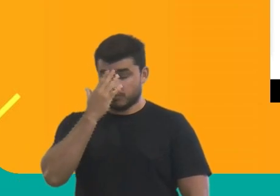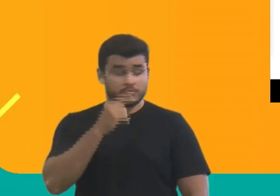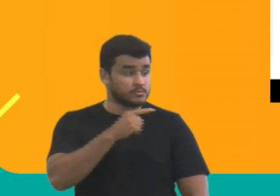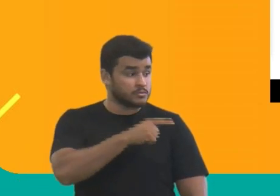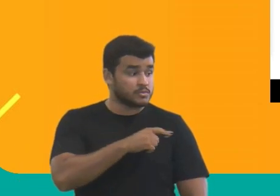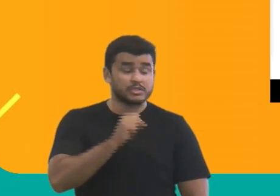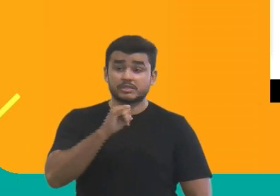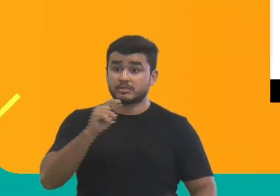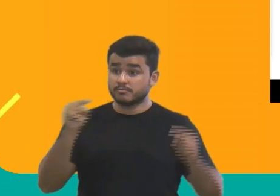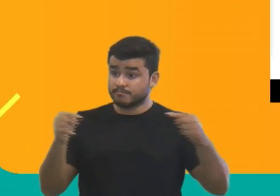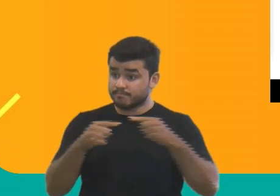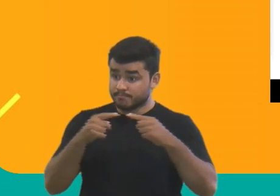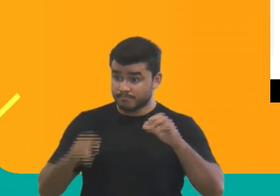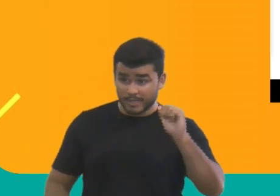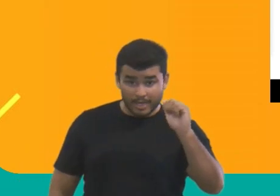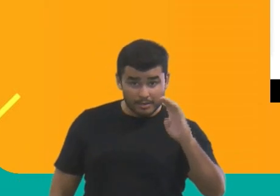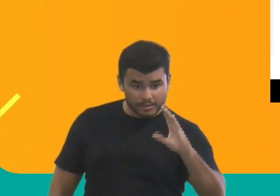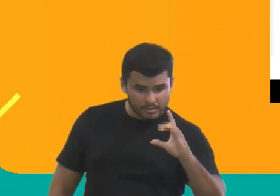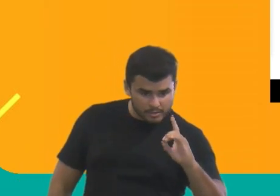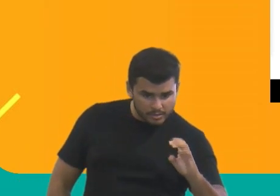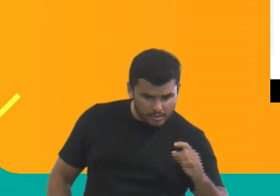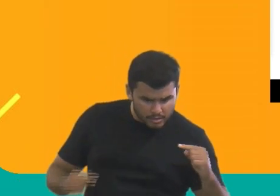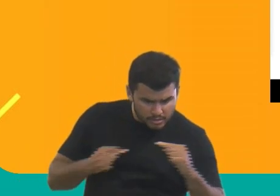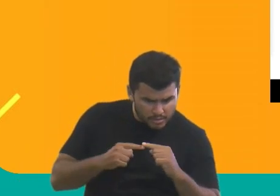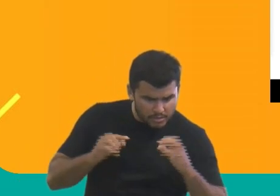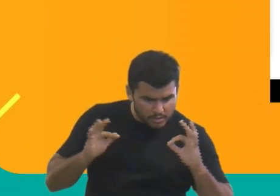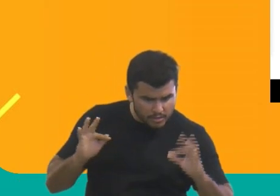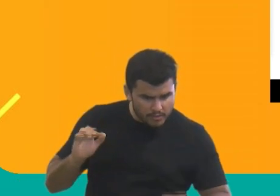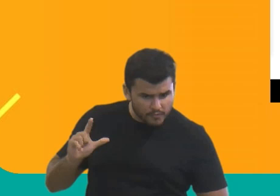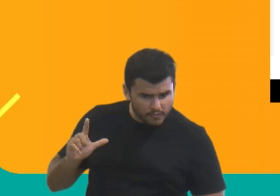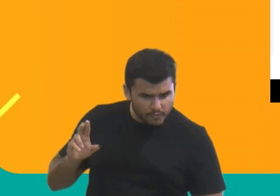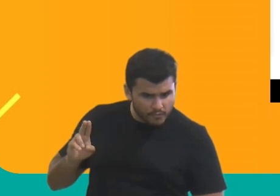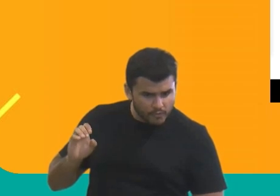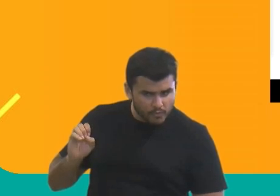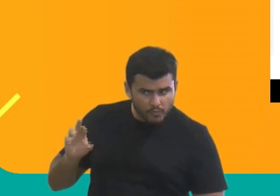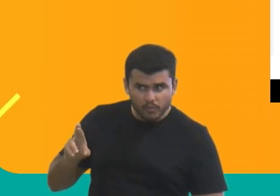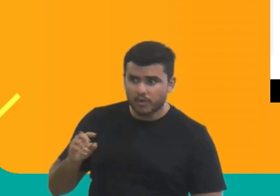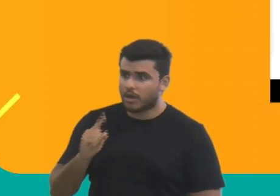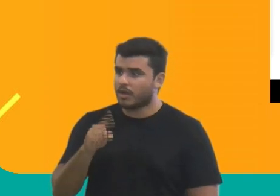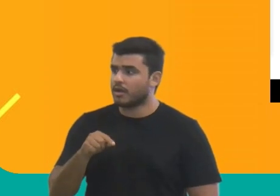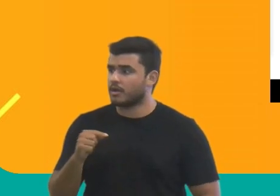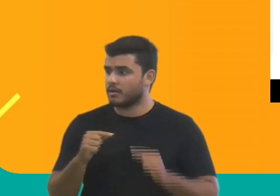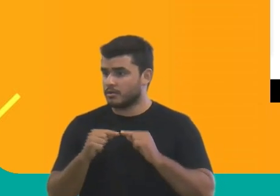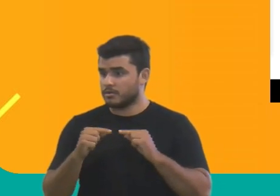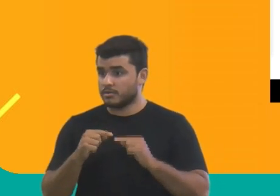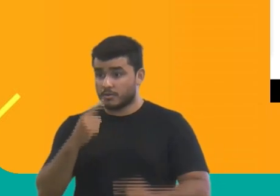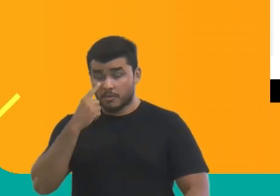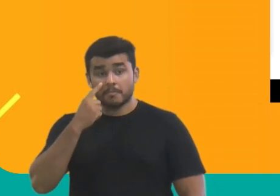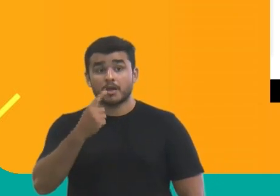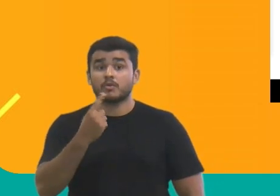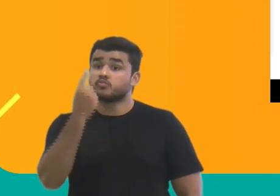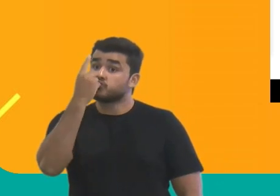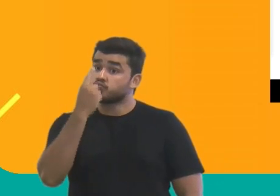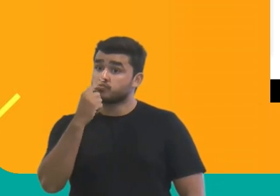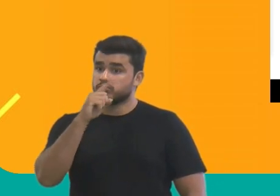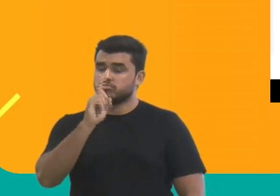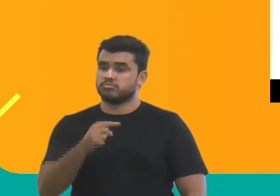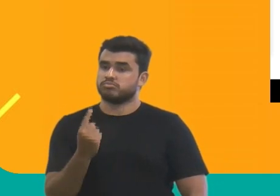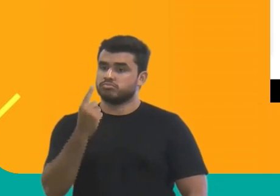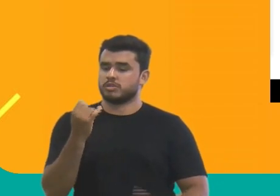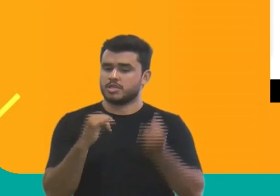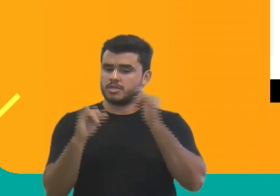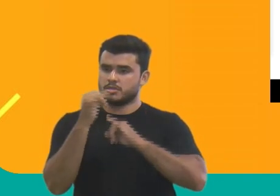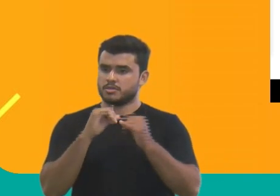dentinhos, seria flúor. Mas como o item quer porque quer, um agente floculante que